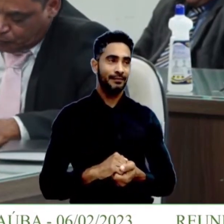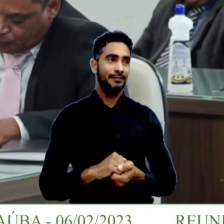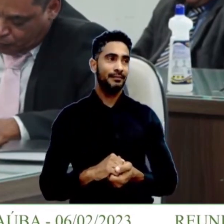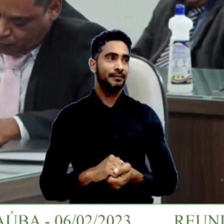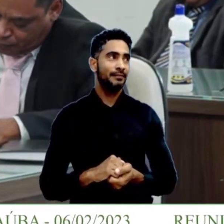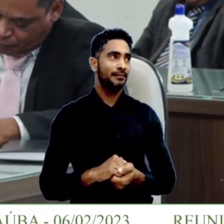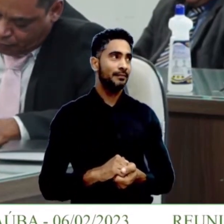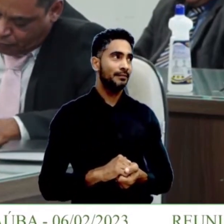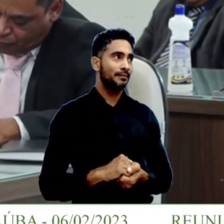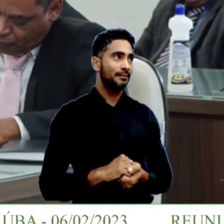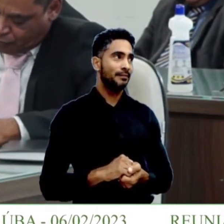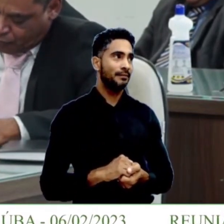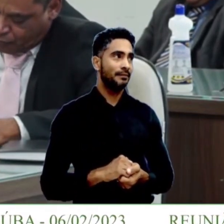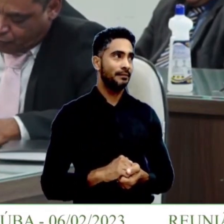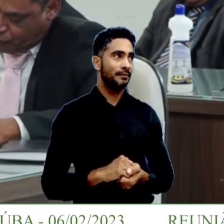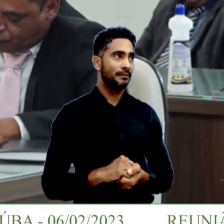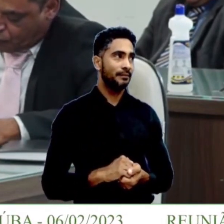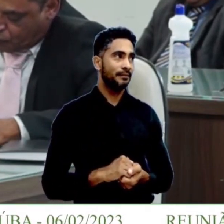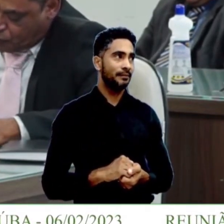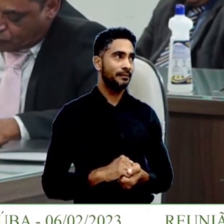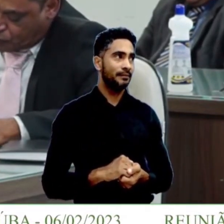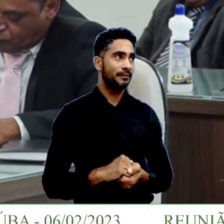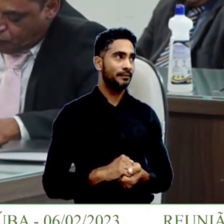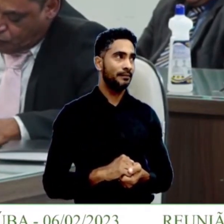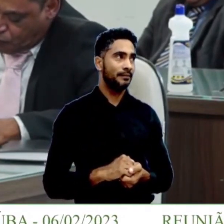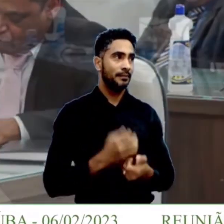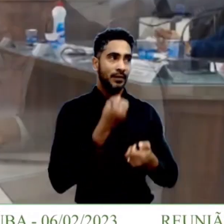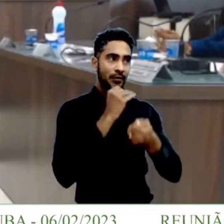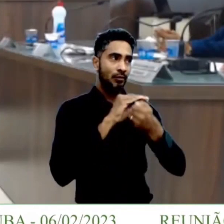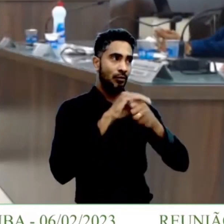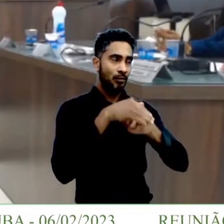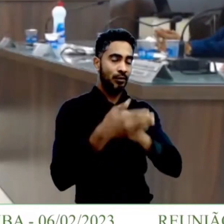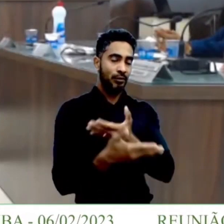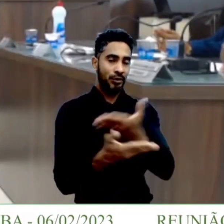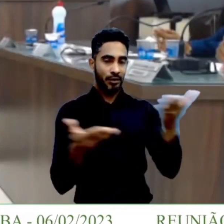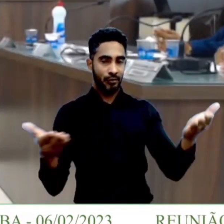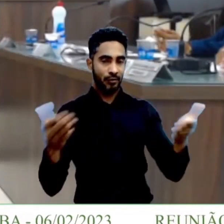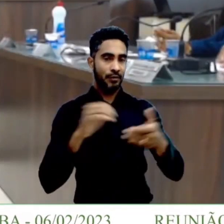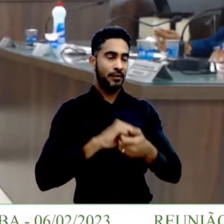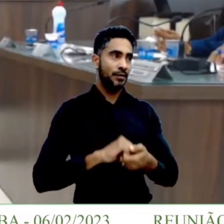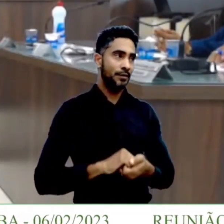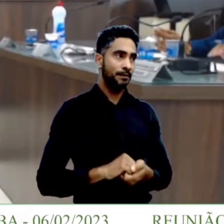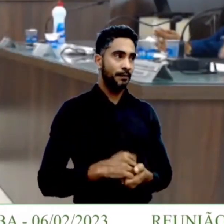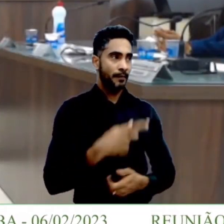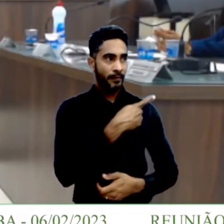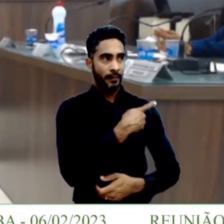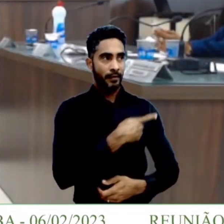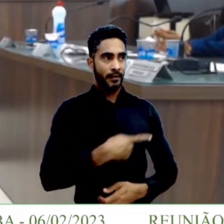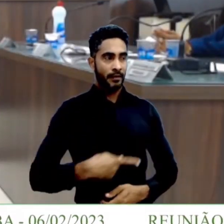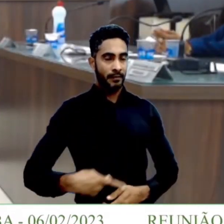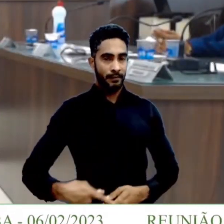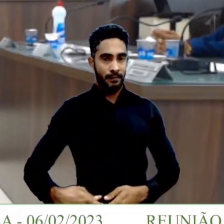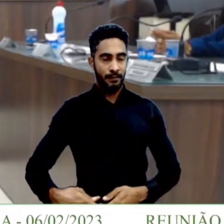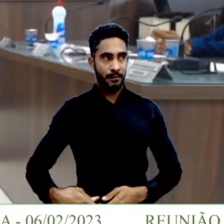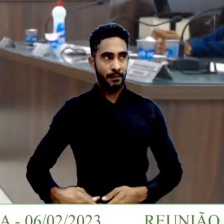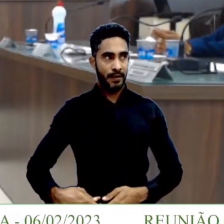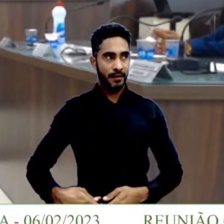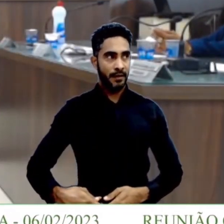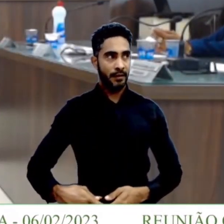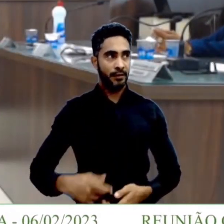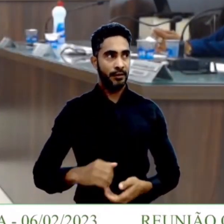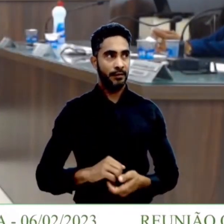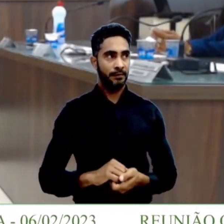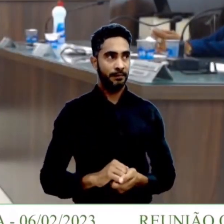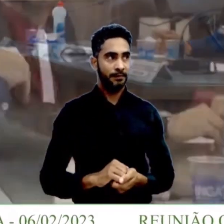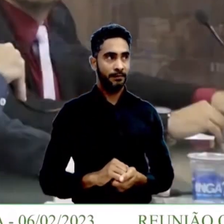Com a palavra, vereador Tarcísio. Boa noite a todos. Presidente, eu já até antecipei um pouco à tarde, né,